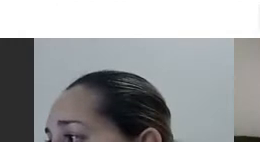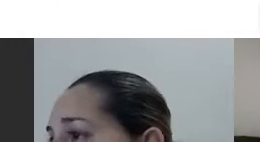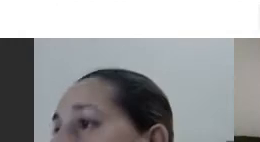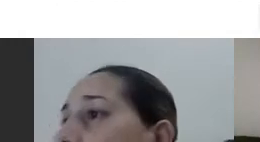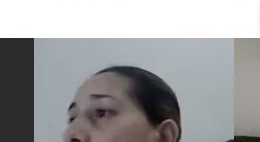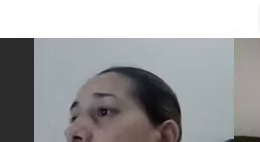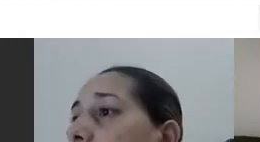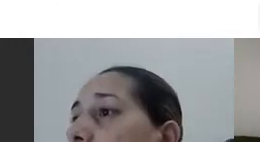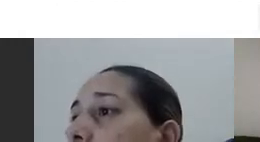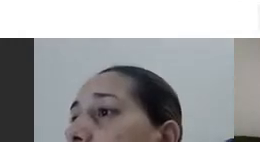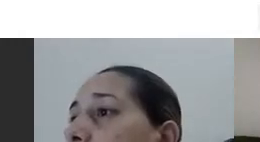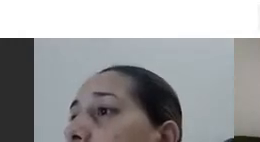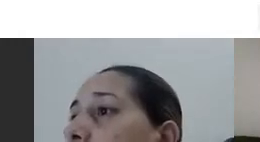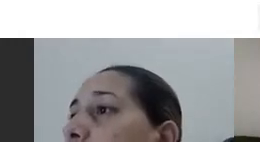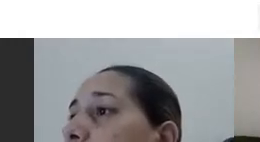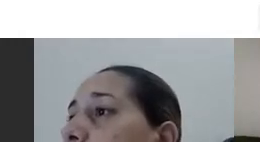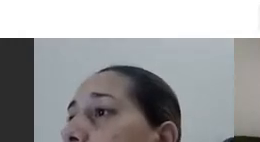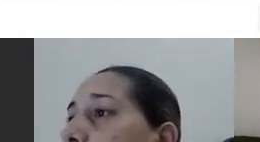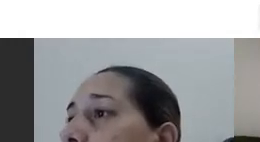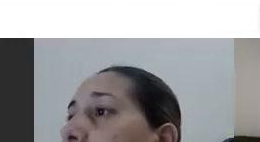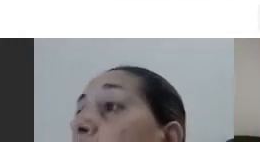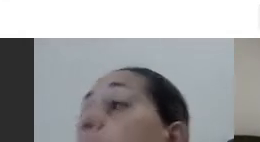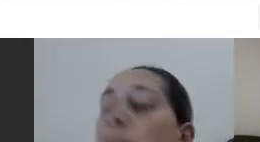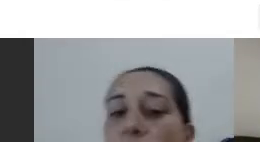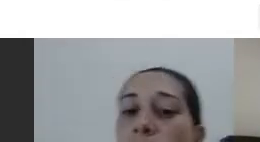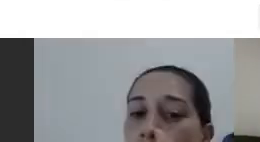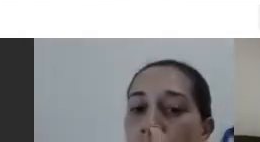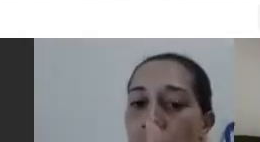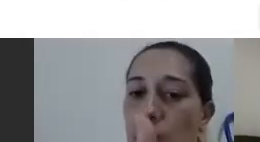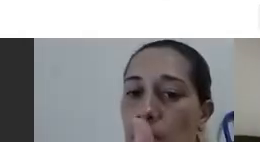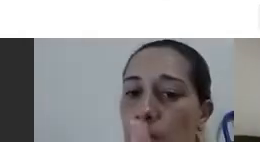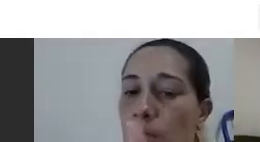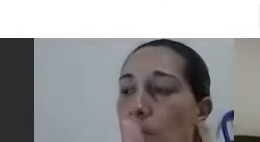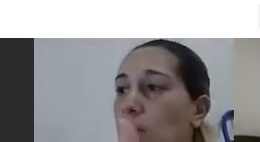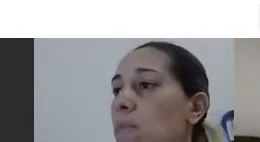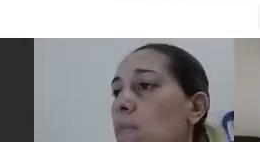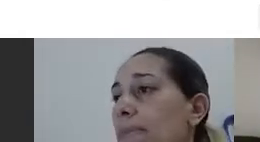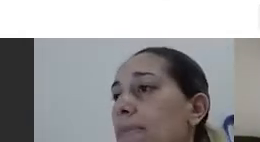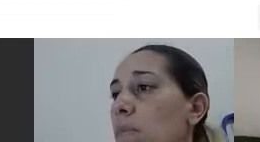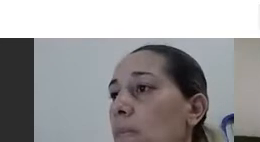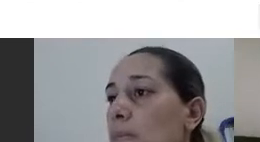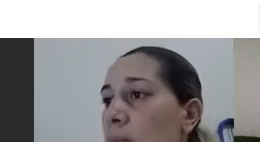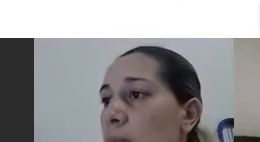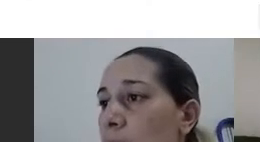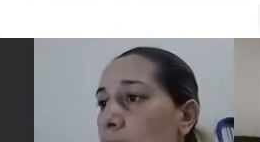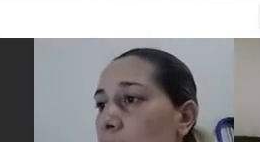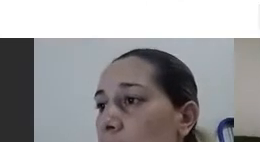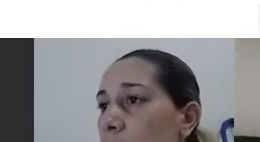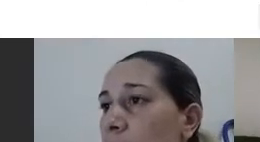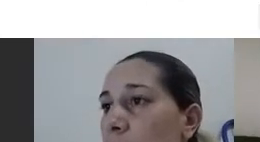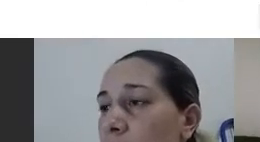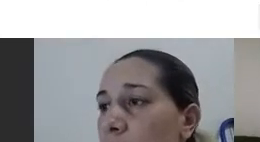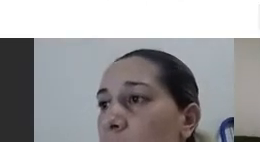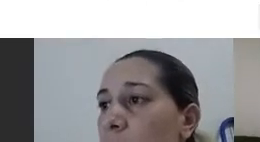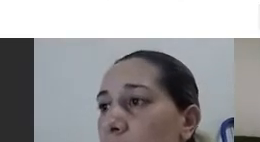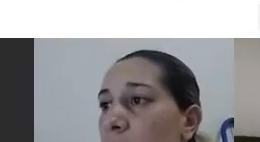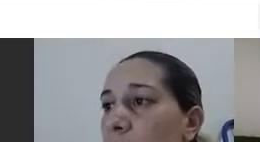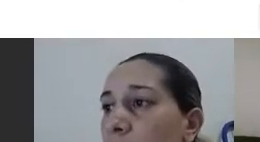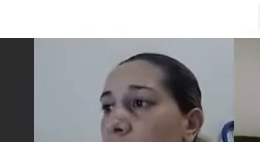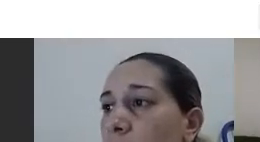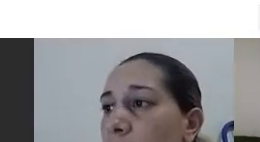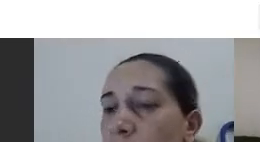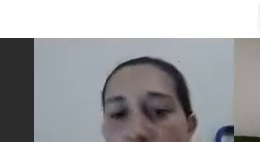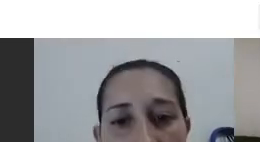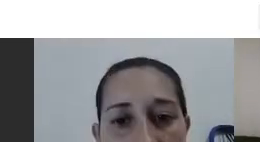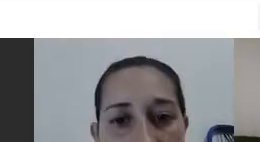na unidade 1, seção 1. O link para a aula, tá? O conteúdo da nossa aula de hoje, eu vou postar nessa unidade aqui,